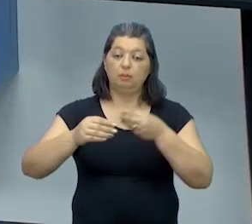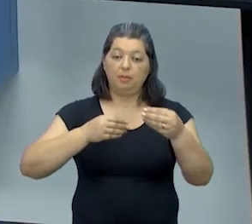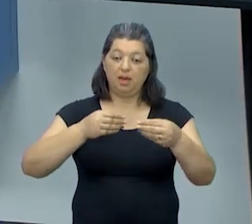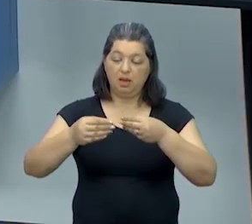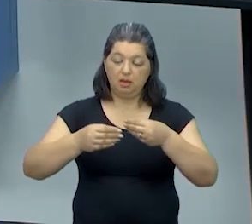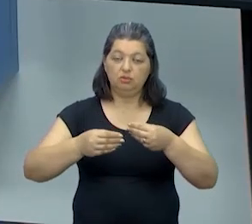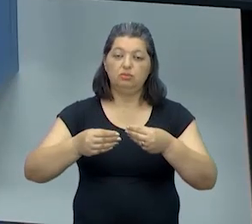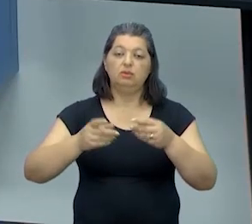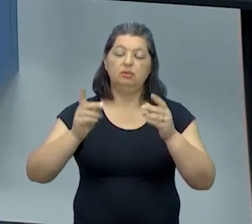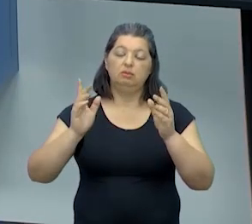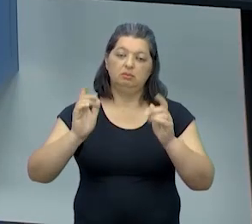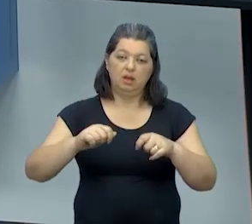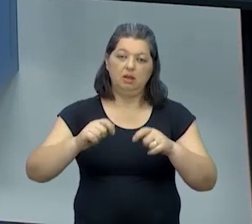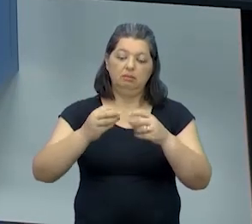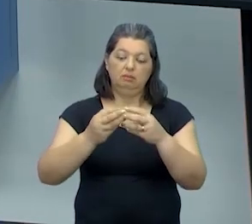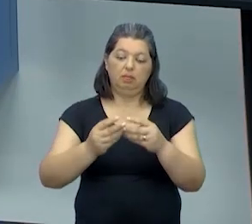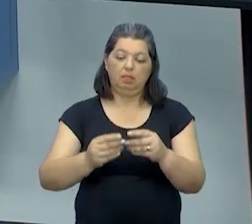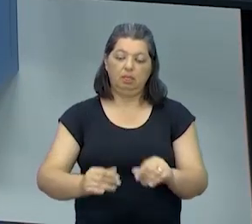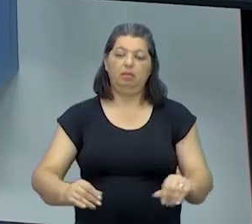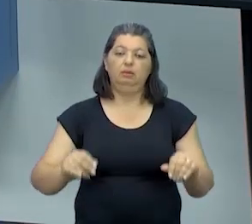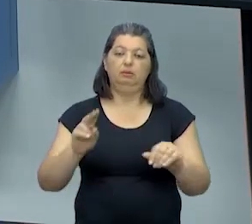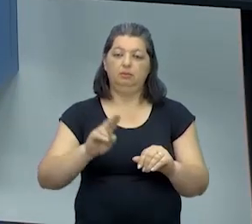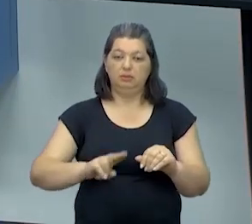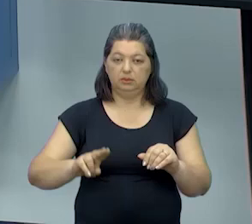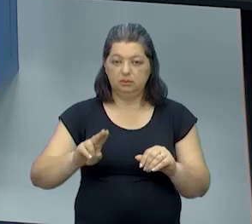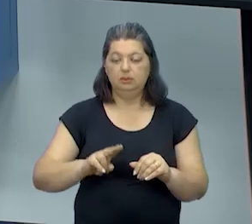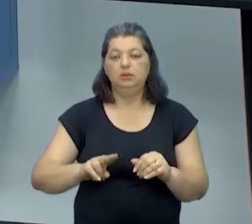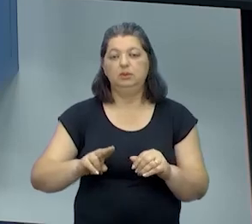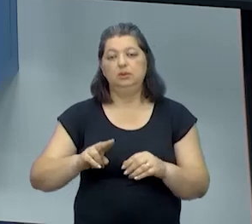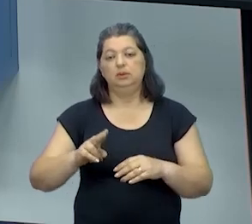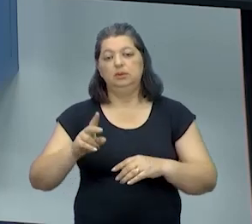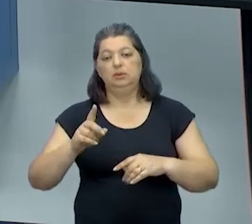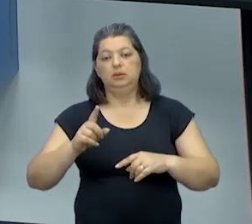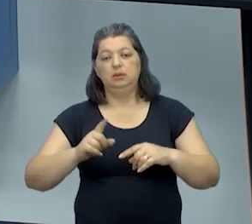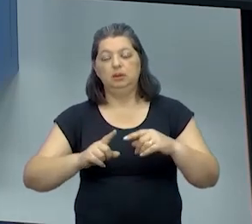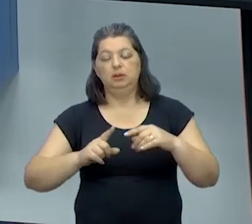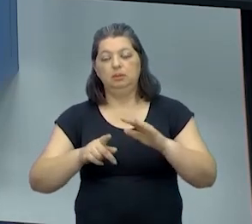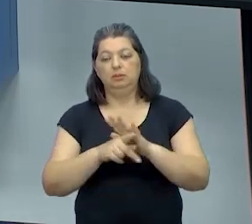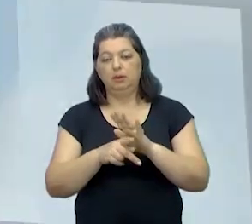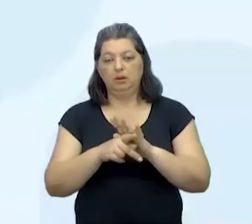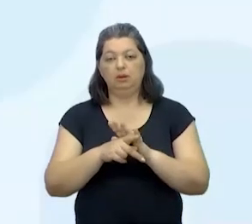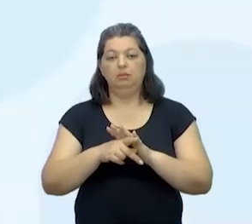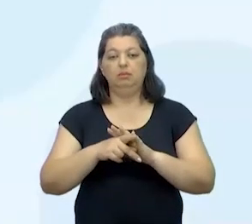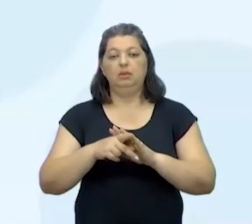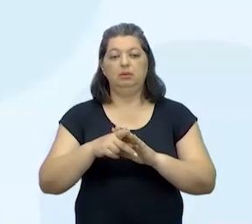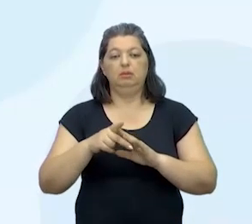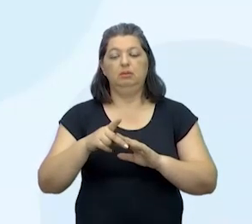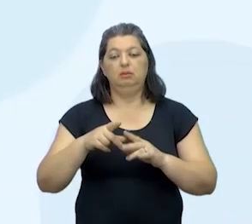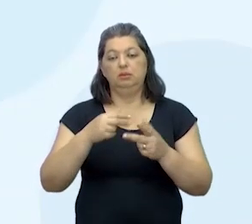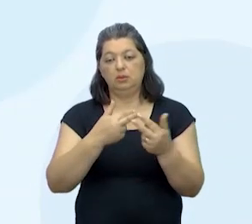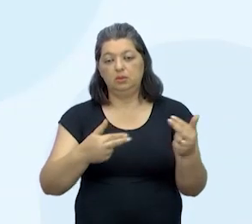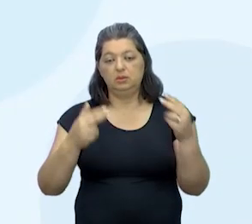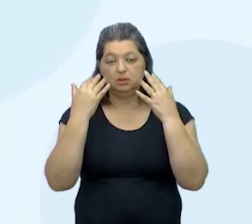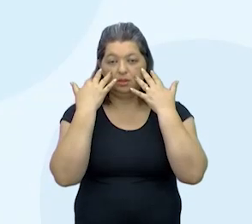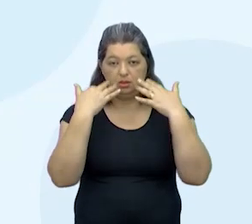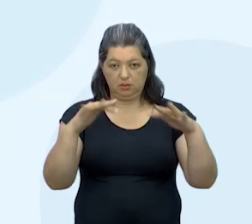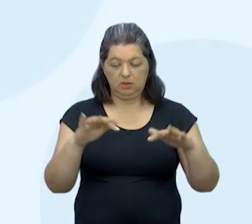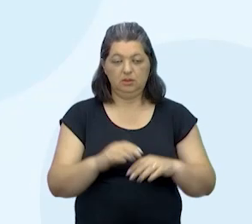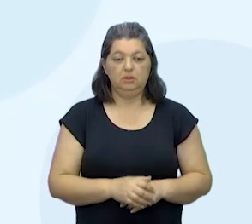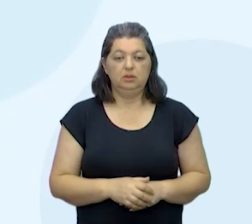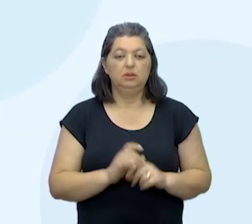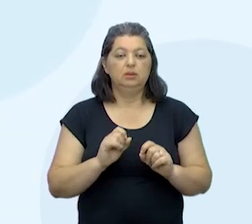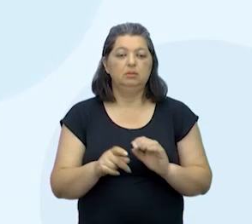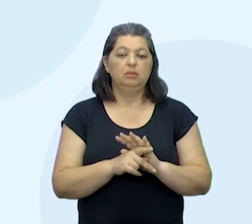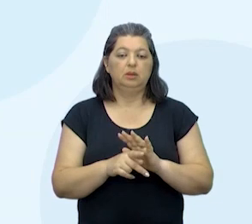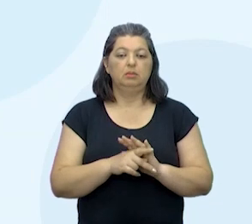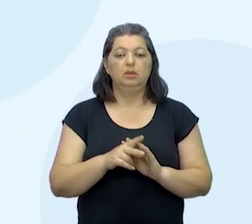ser degradado pela ação de micro-organismos, tá? E os polímeros verdes, eles são sintetizados a partir